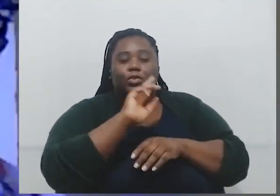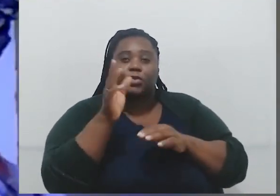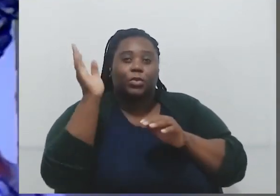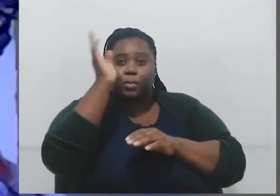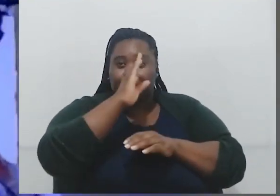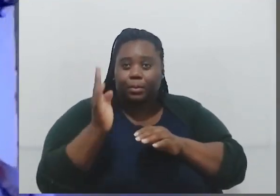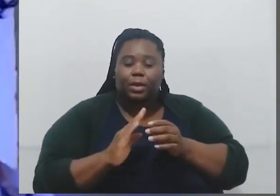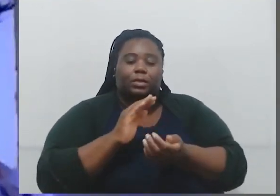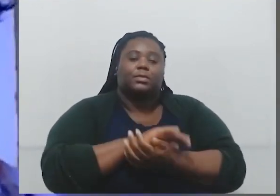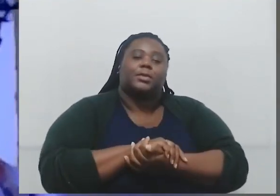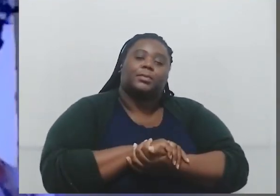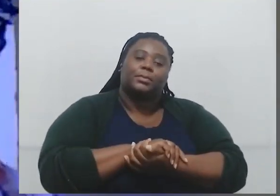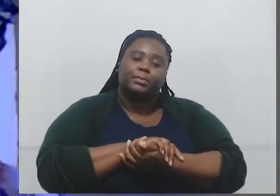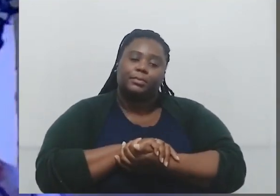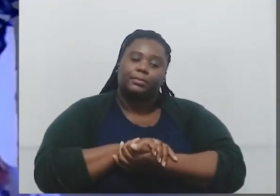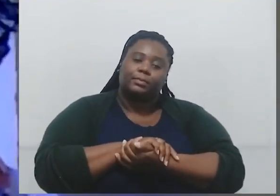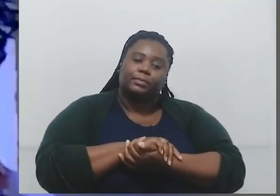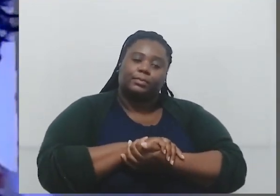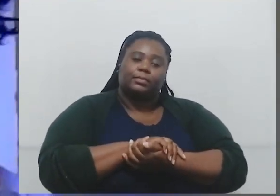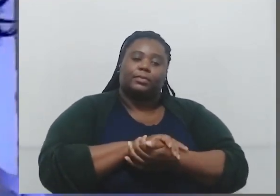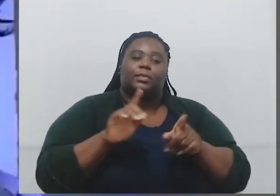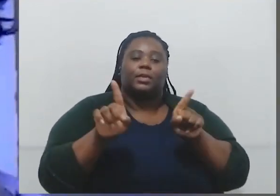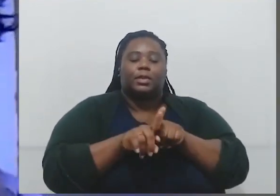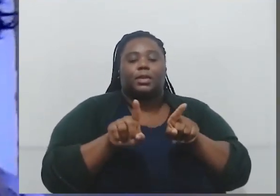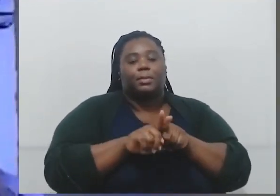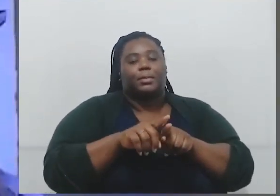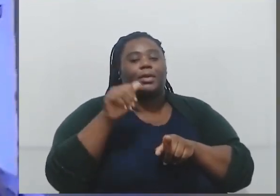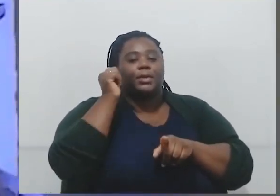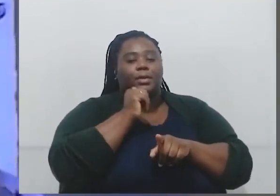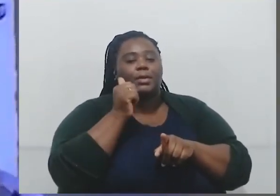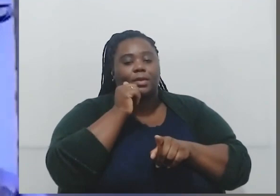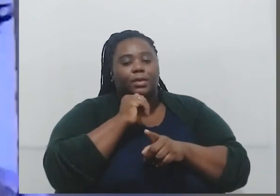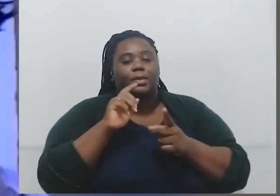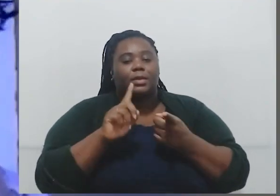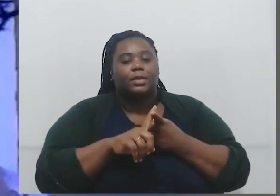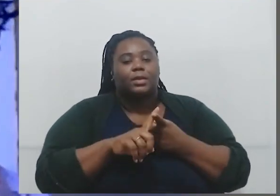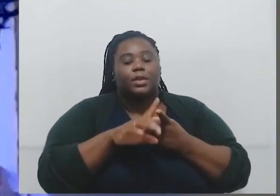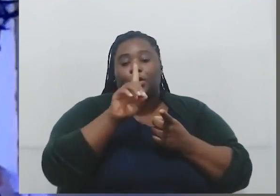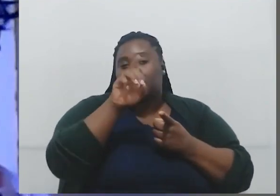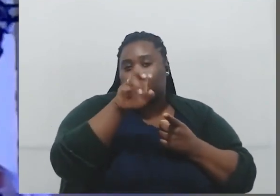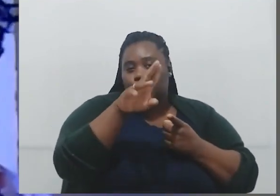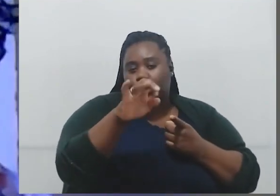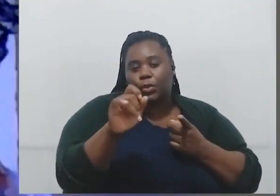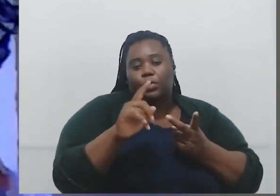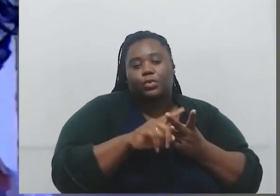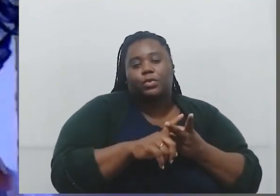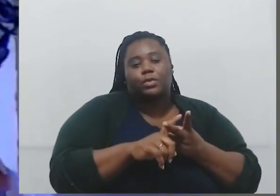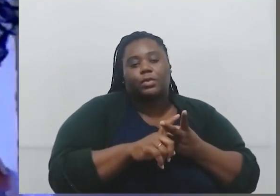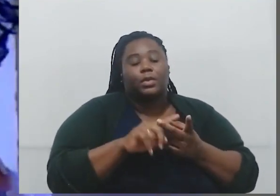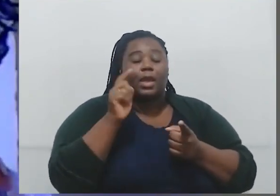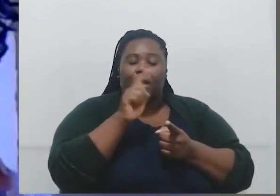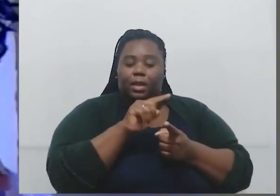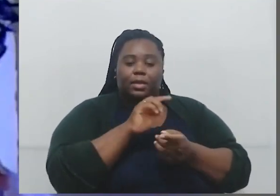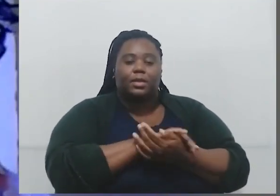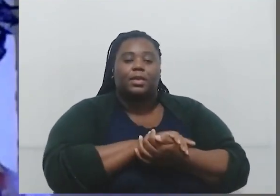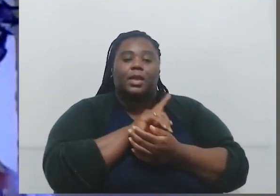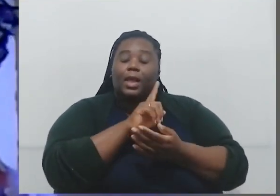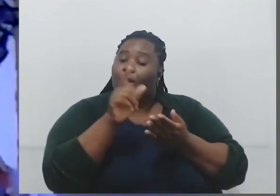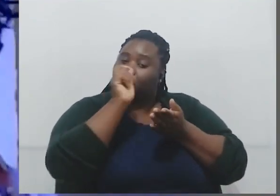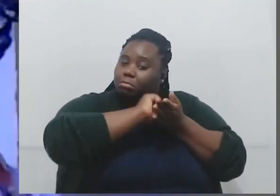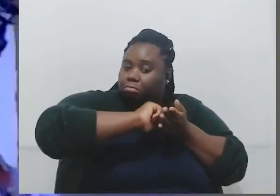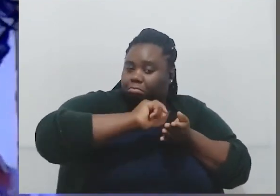que basicamente são todas mulheres, a Dudu de Herman, então ela foi uma